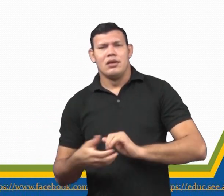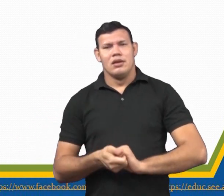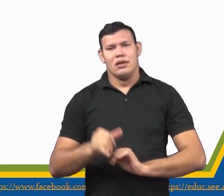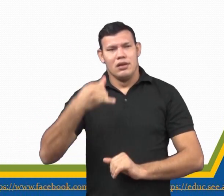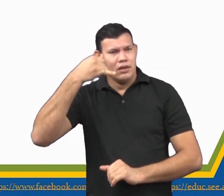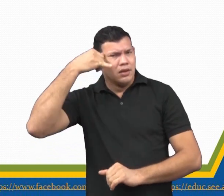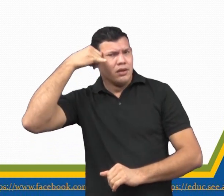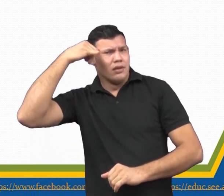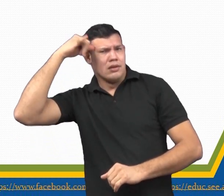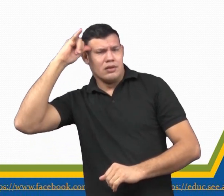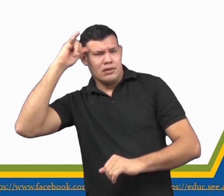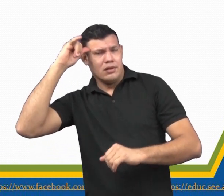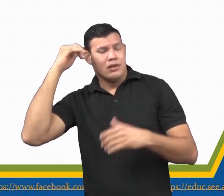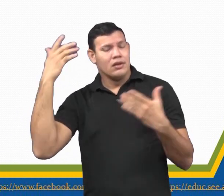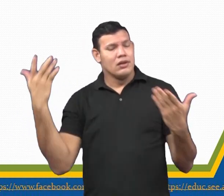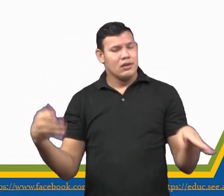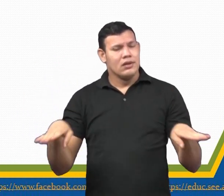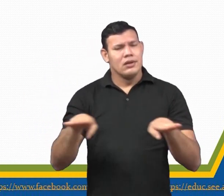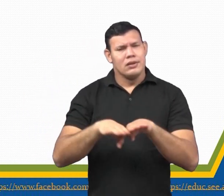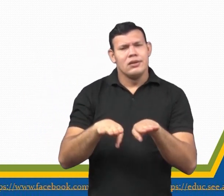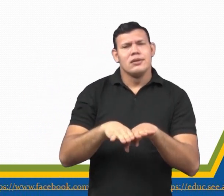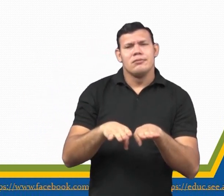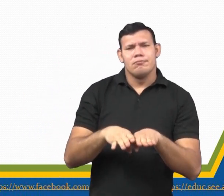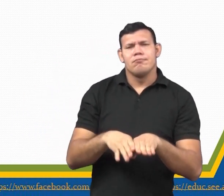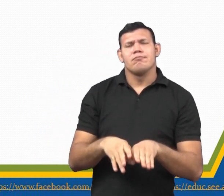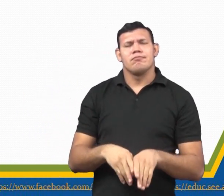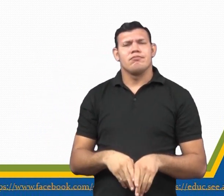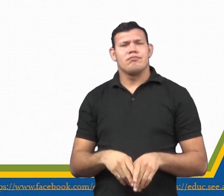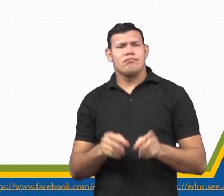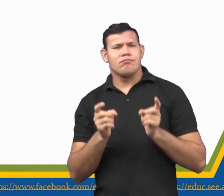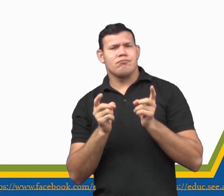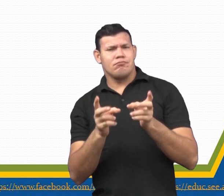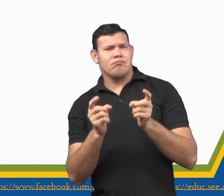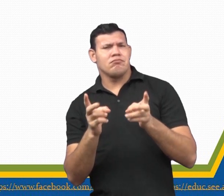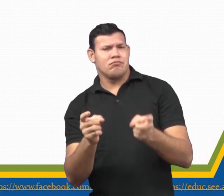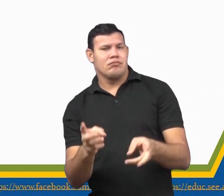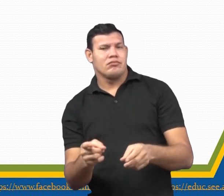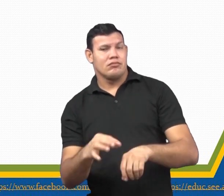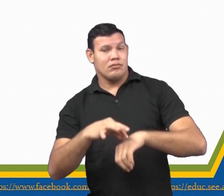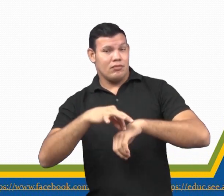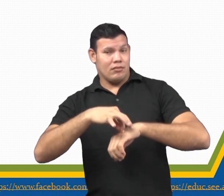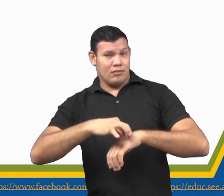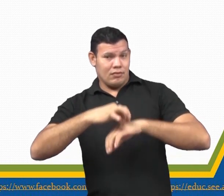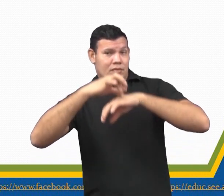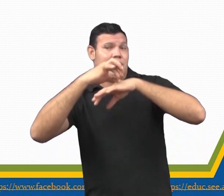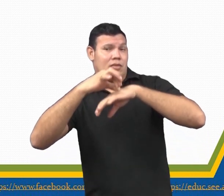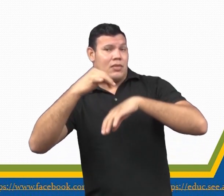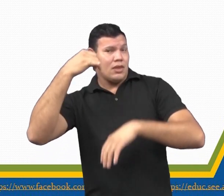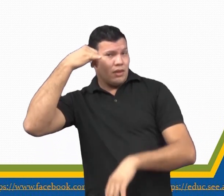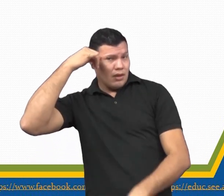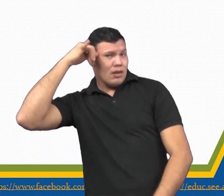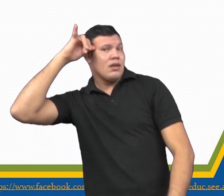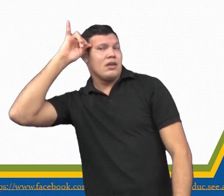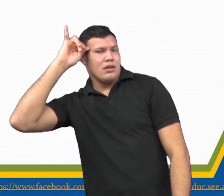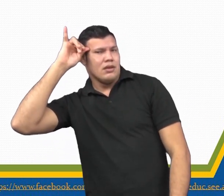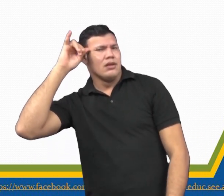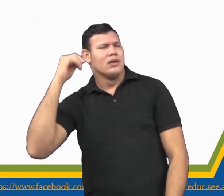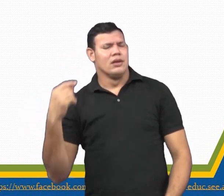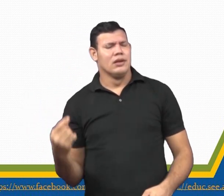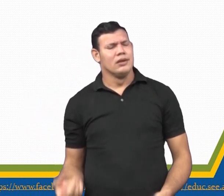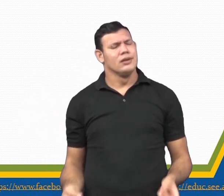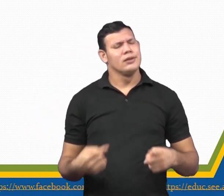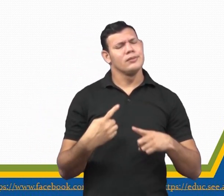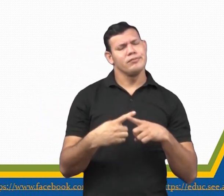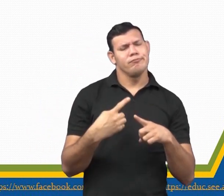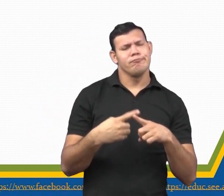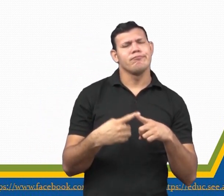do mundo e um dos maiores exportadores de carne bovina do mundo, que é um dos nossos concorrentes, quando eu